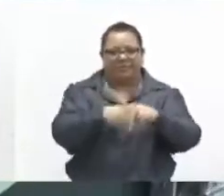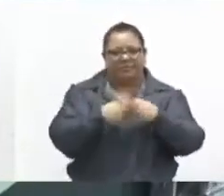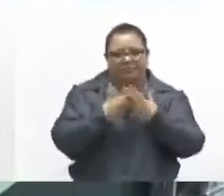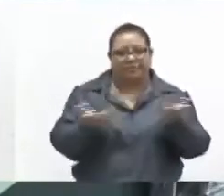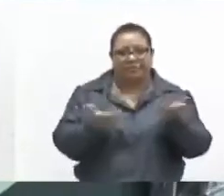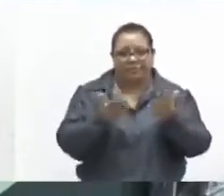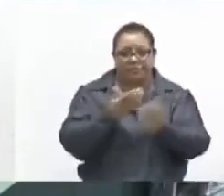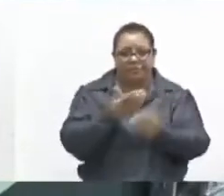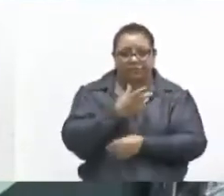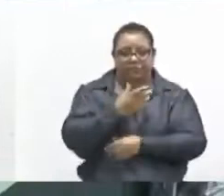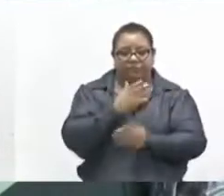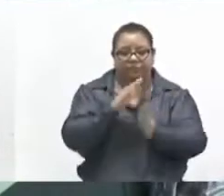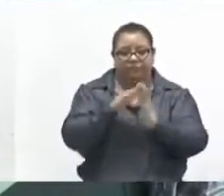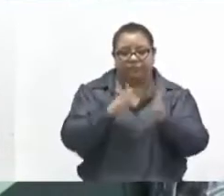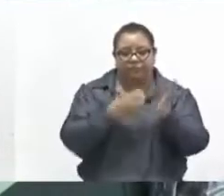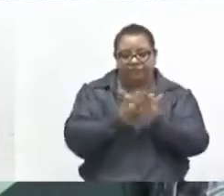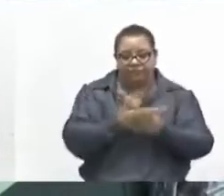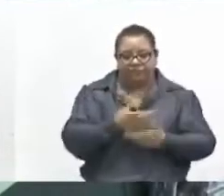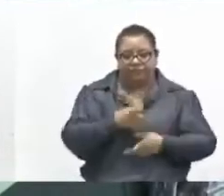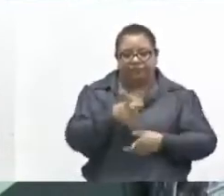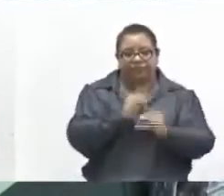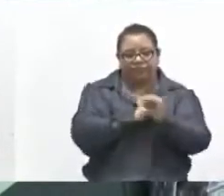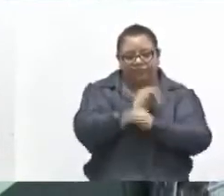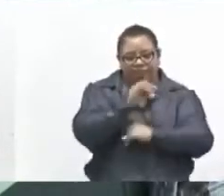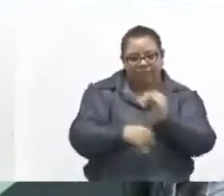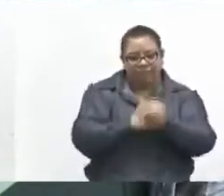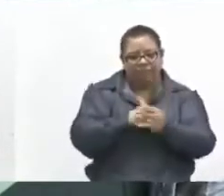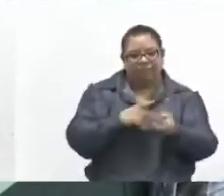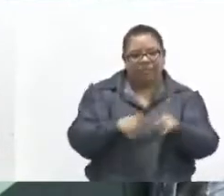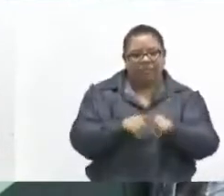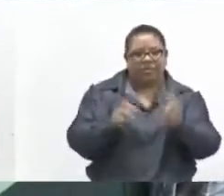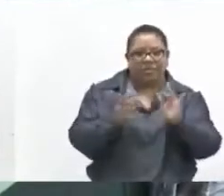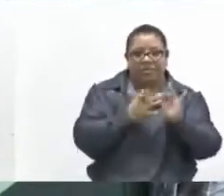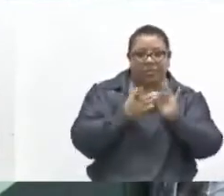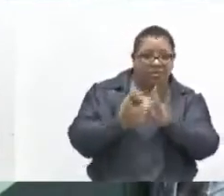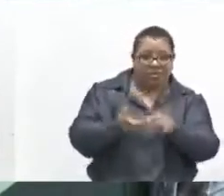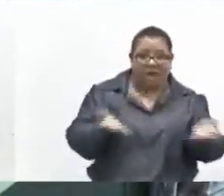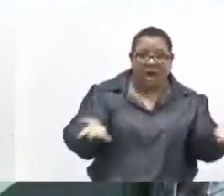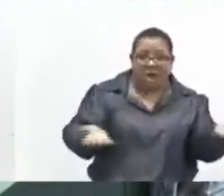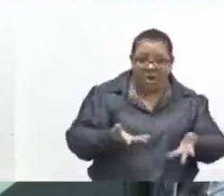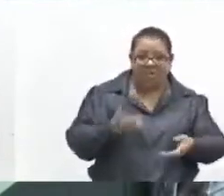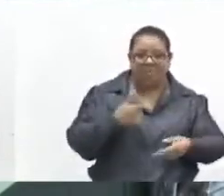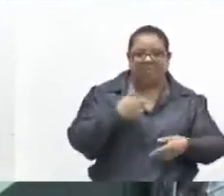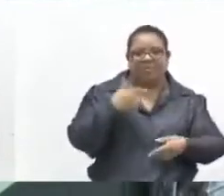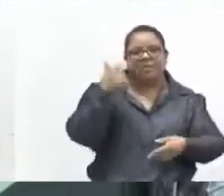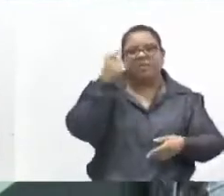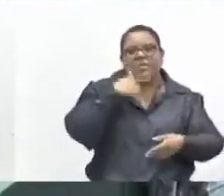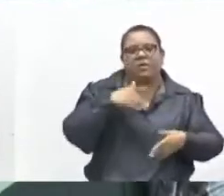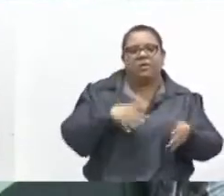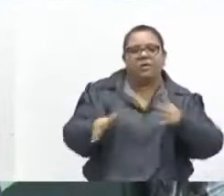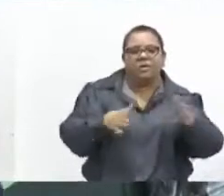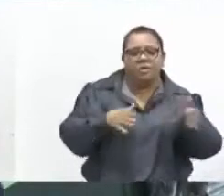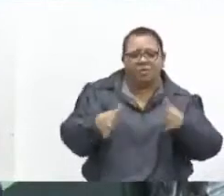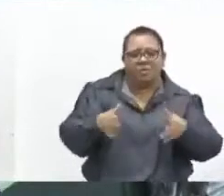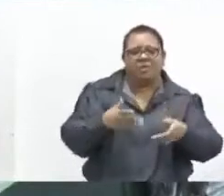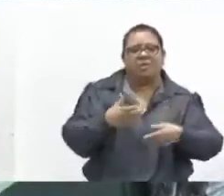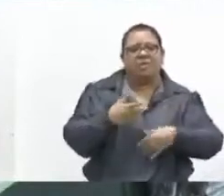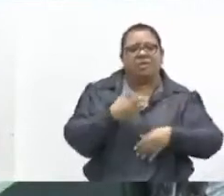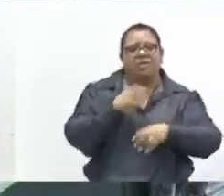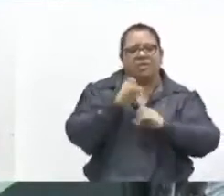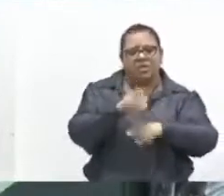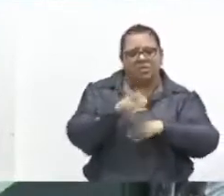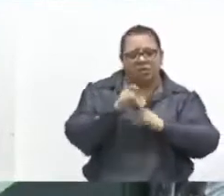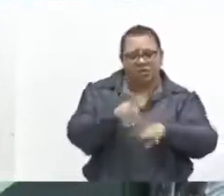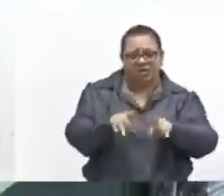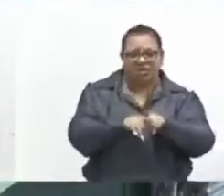fechadas, o acesso do estudante à internet, à conectividade? Como que esse estudante vai conseguir ter acesso à educação que antes era ele sair de